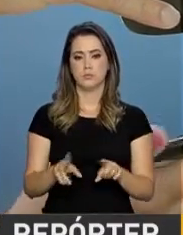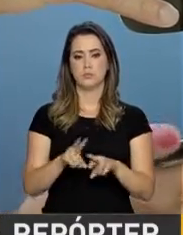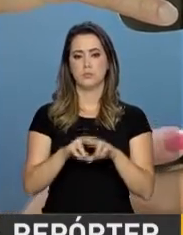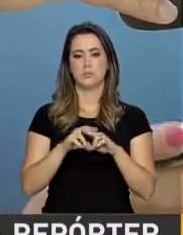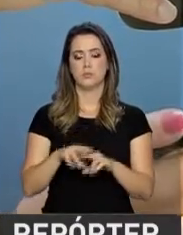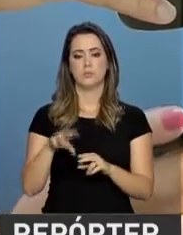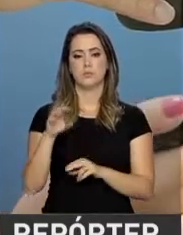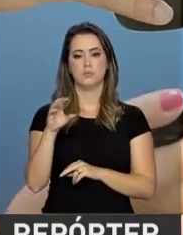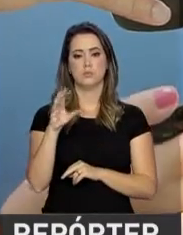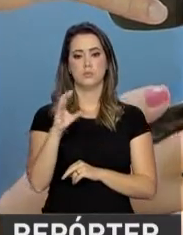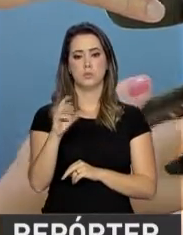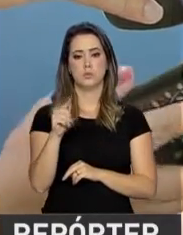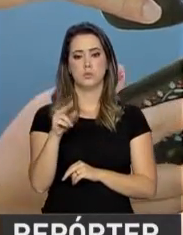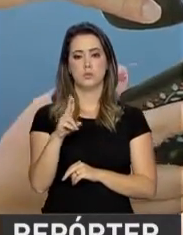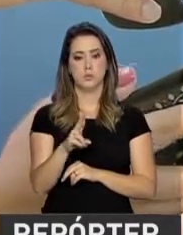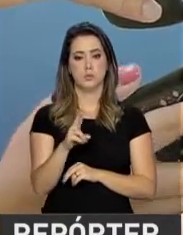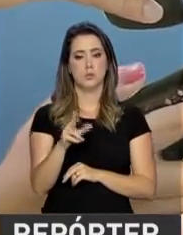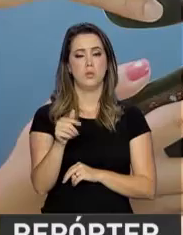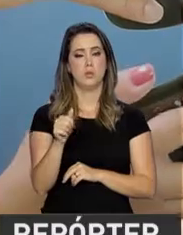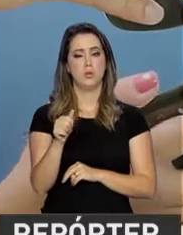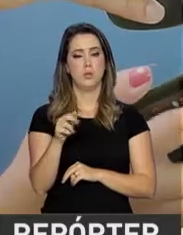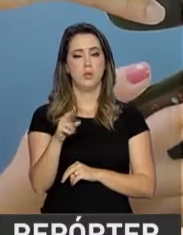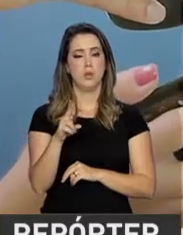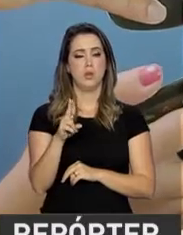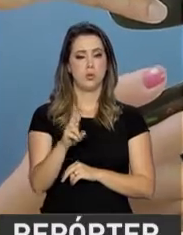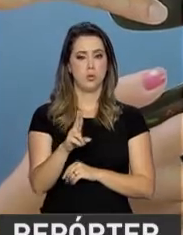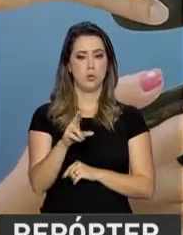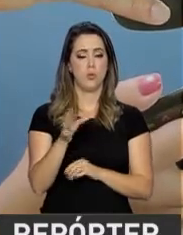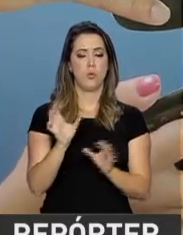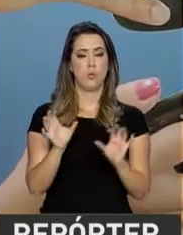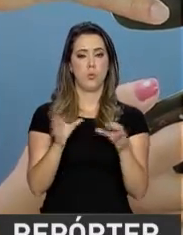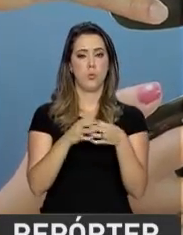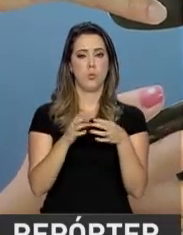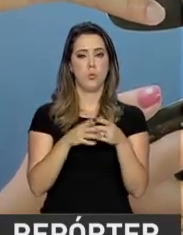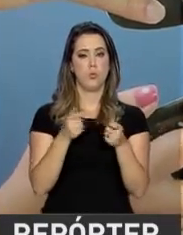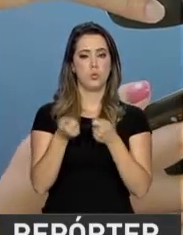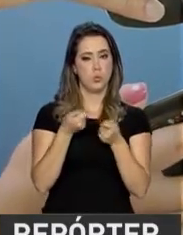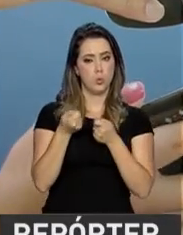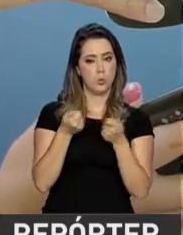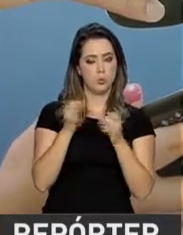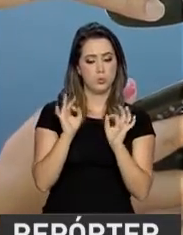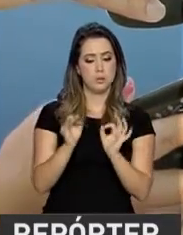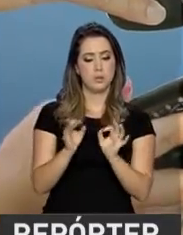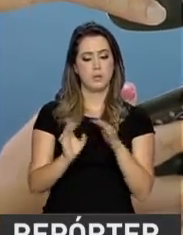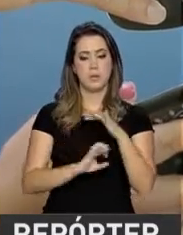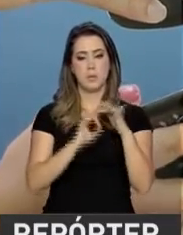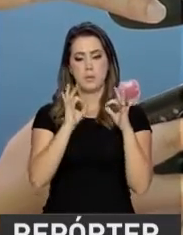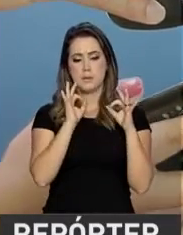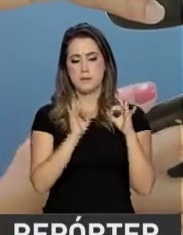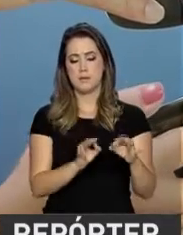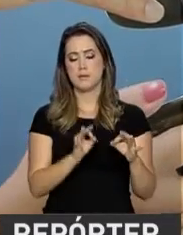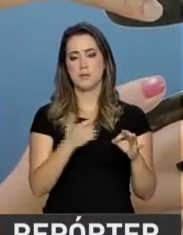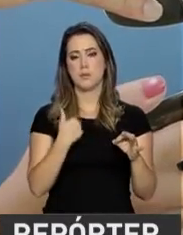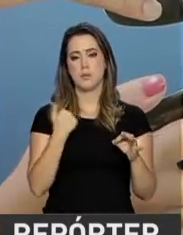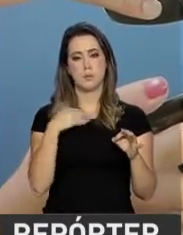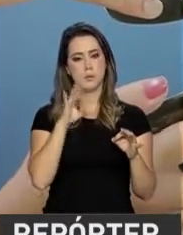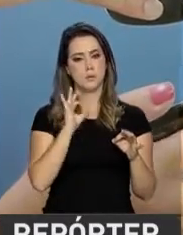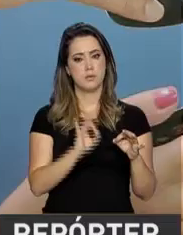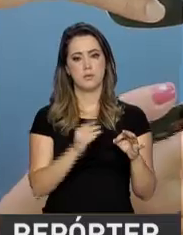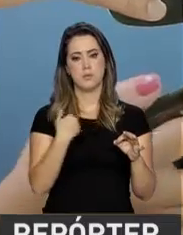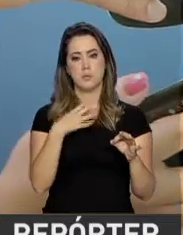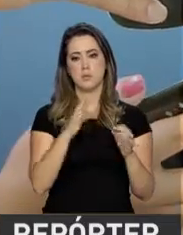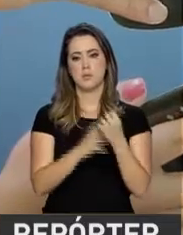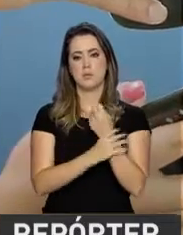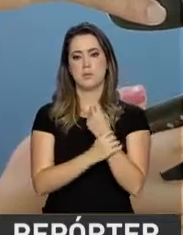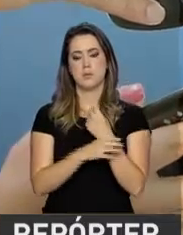cgd e pela gil em relação aos problemas de integridade para que a empresa realmente passa a ter um funcionamento mais ético mais inteiro ea gente tenha